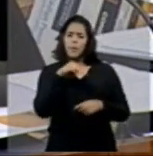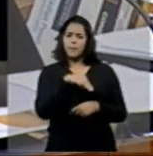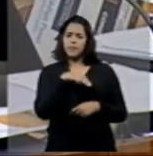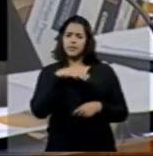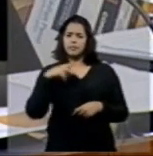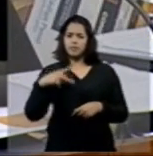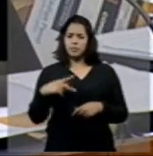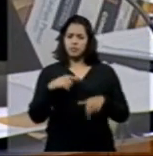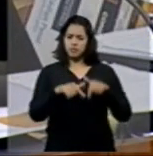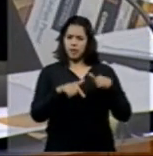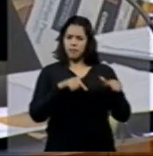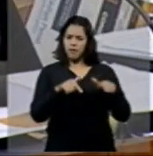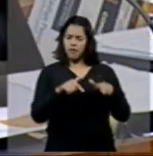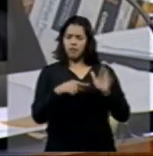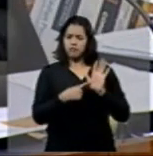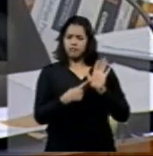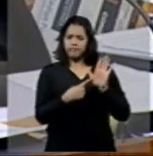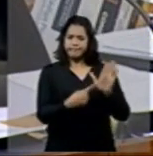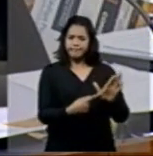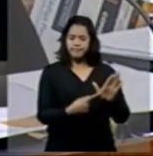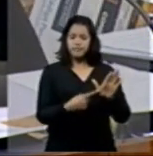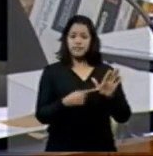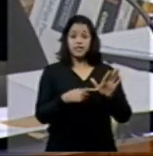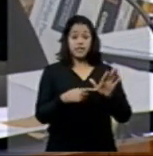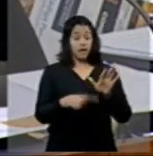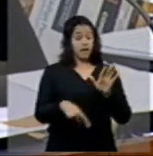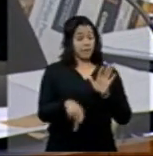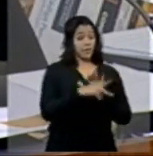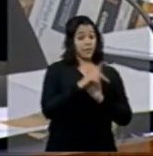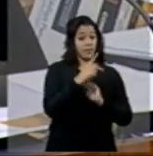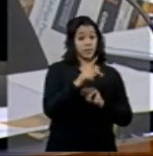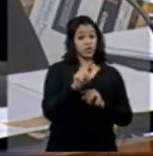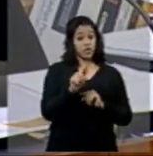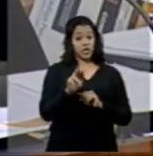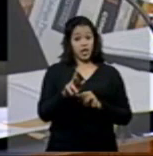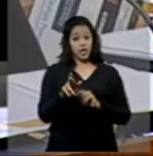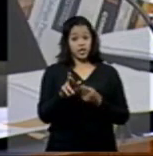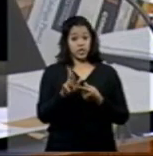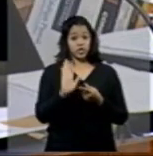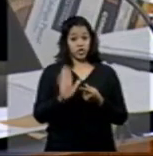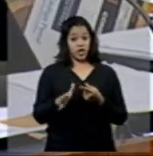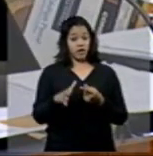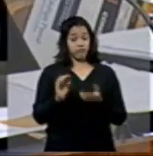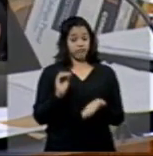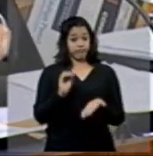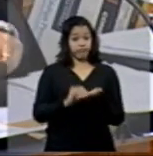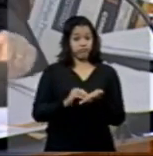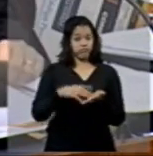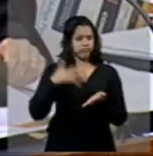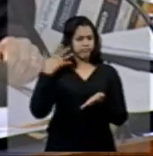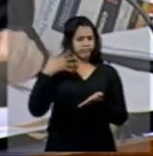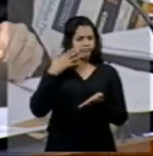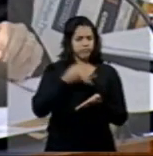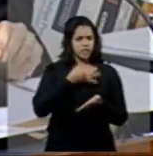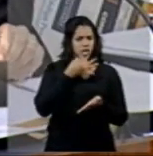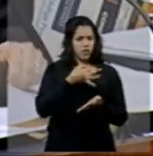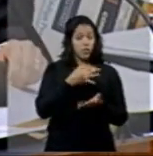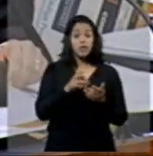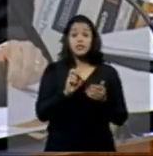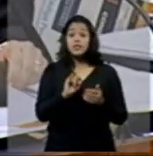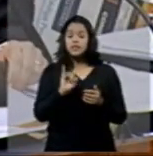Público do Trabalho aponta, com o que a própria Procuradora-Geral da República colocou em seu parecer, se isso